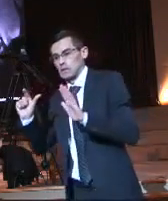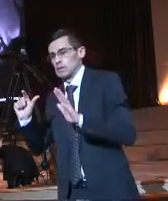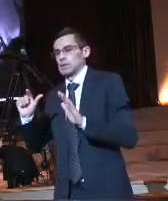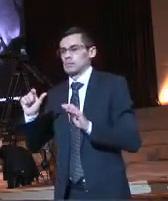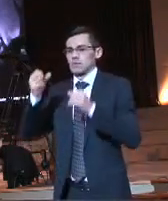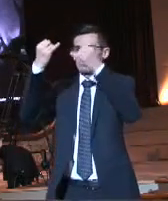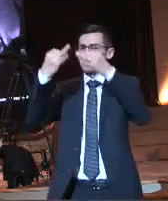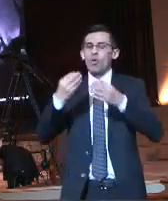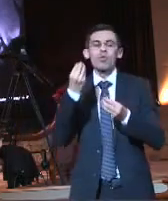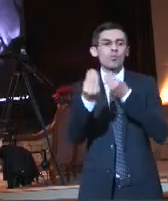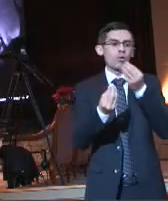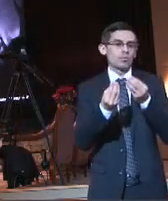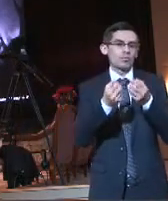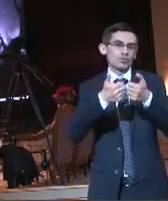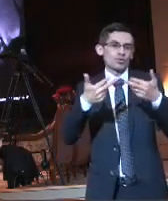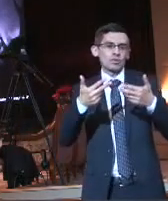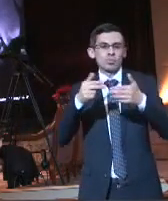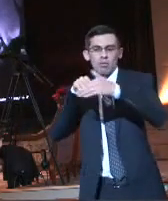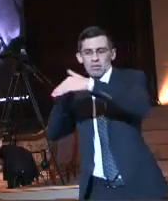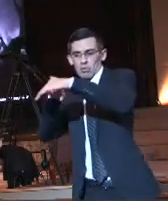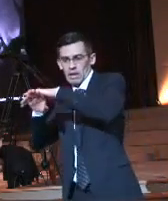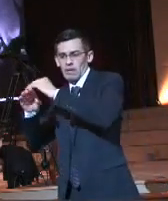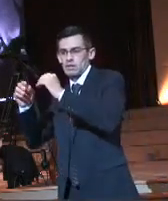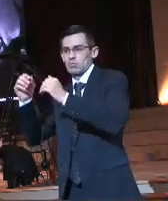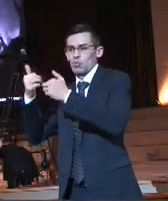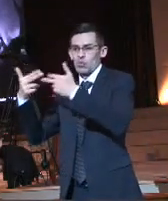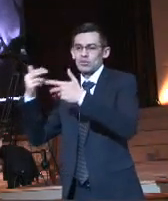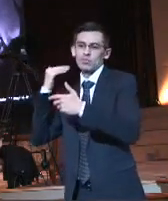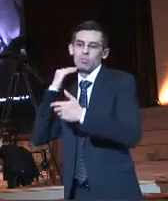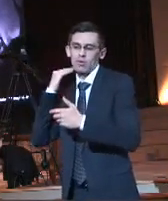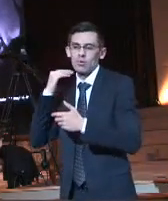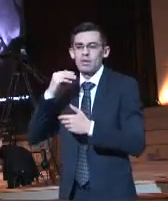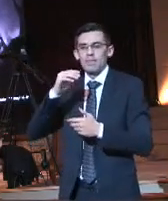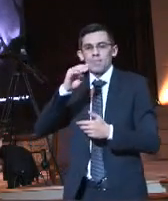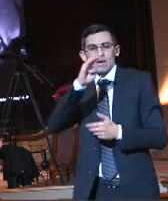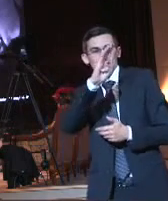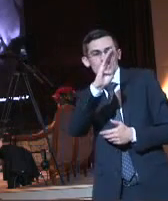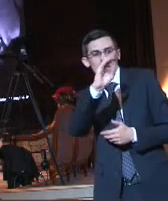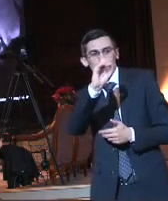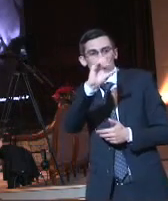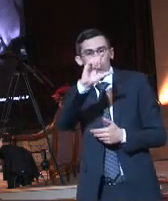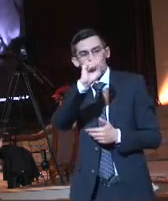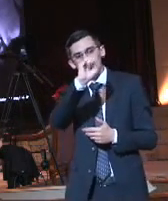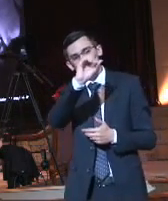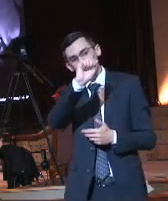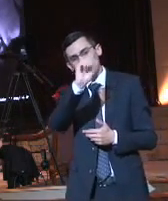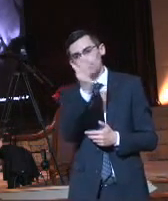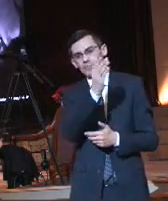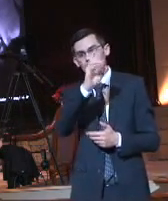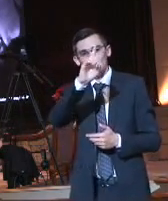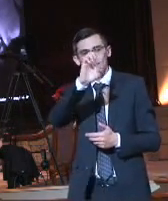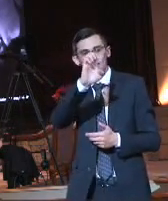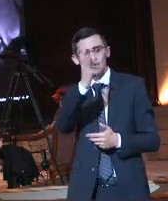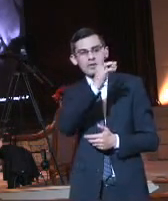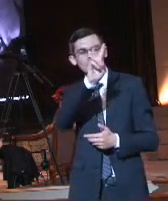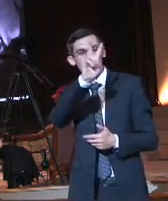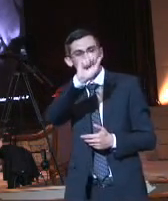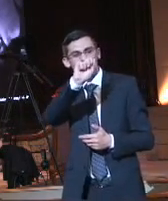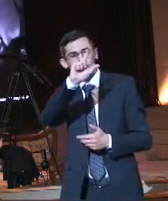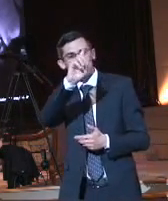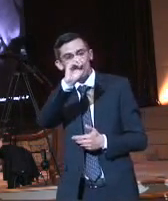opção. Negócio interessante. O negócio da opção eu não entendo muito, tem gente que entende mais, né? É você assim, chuta